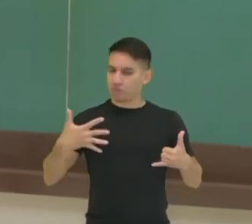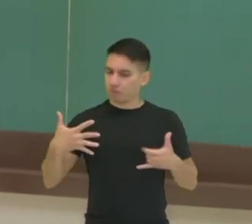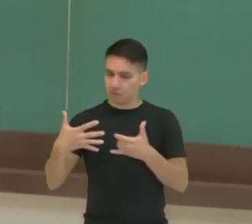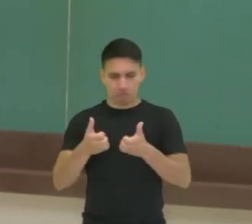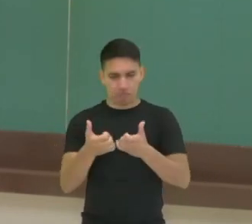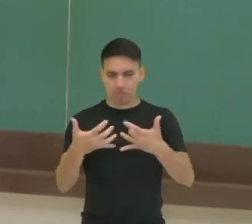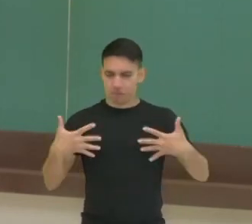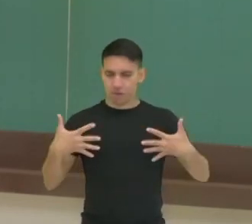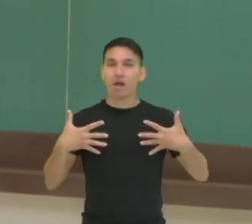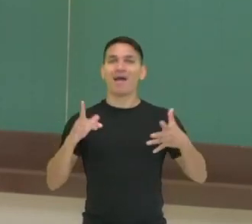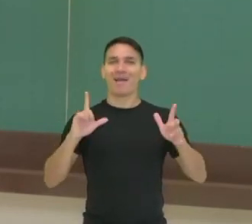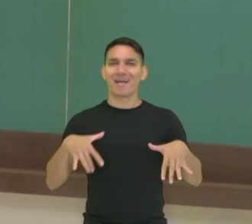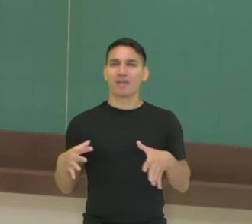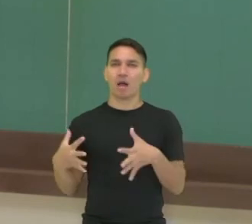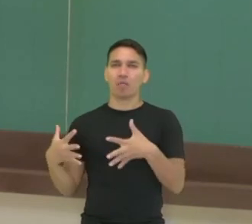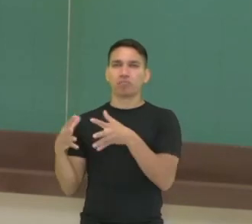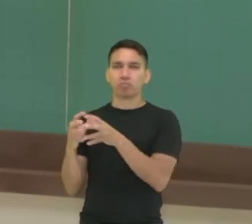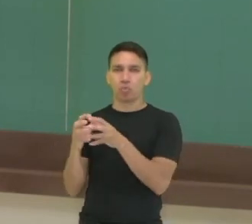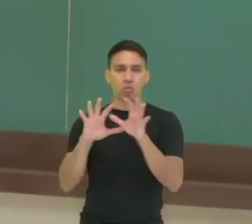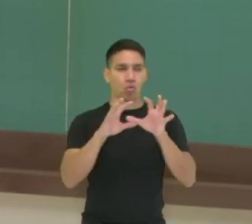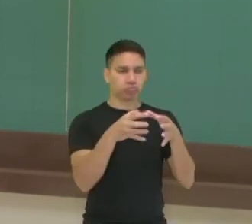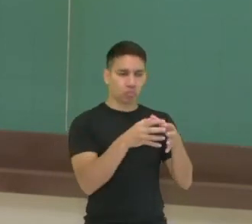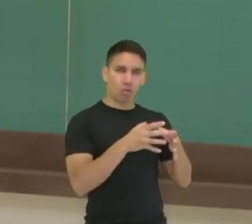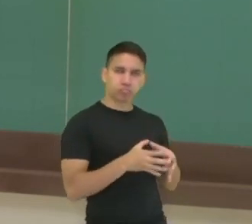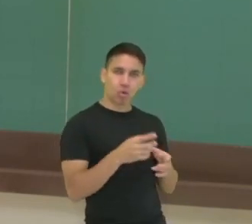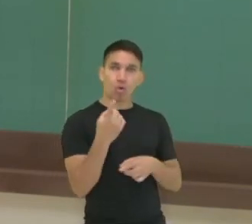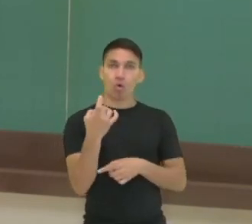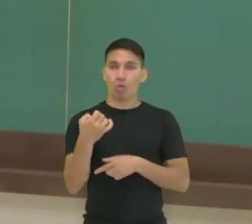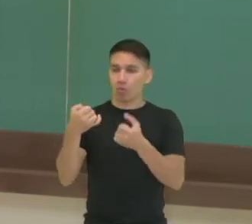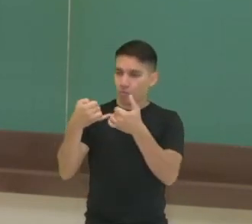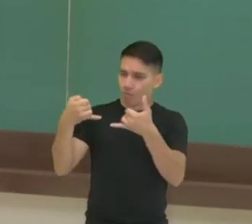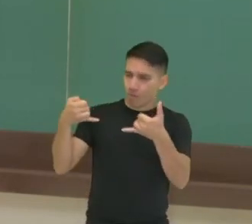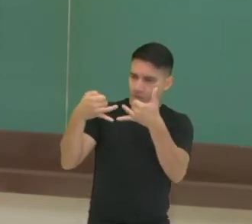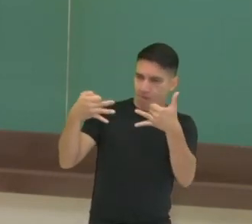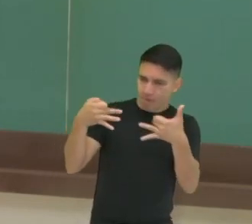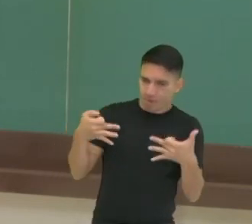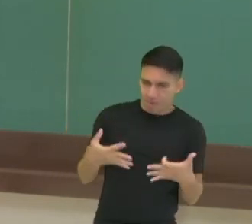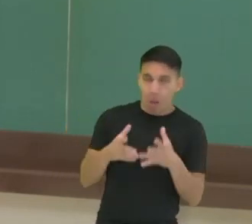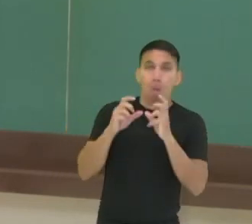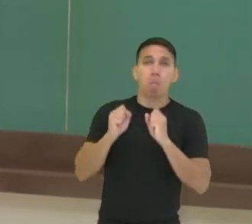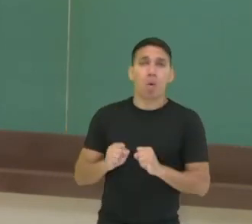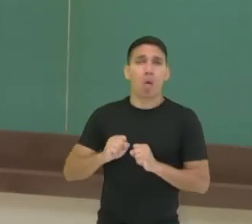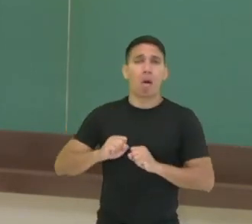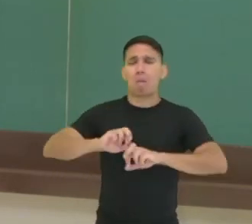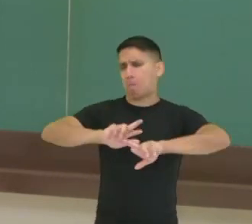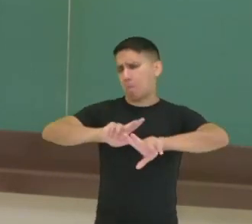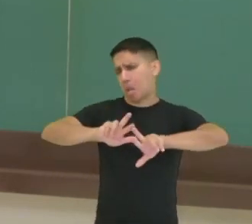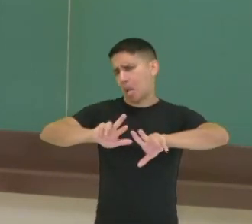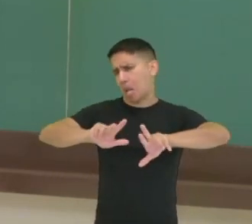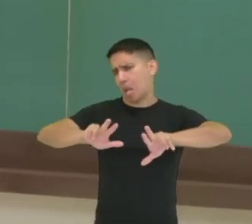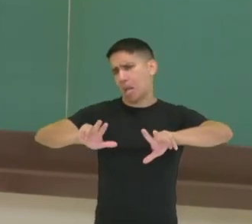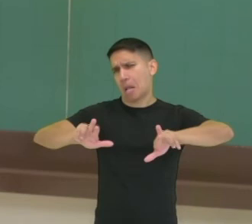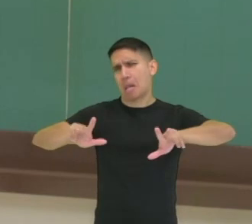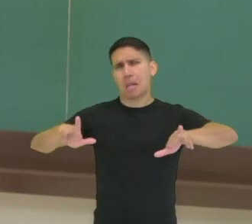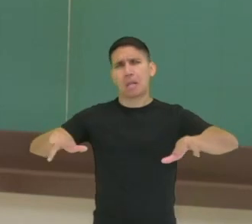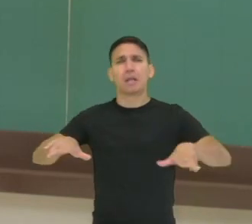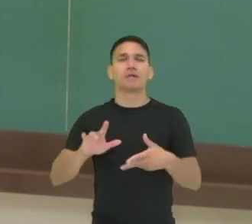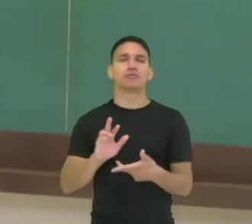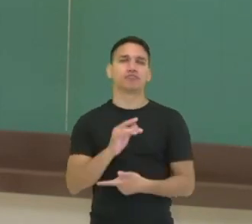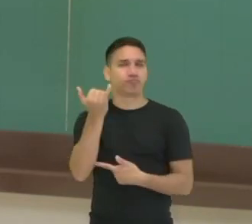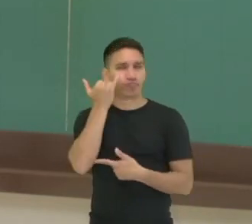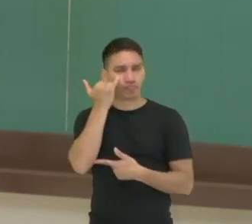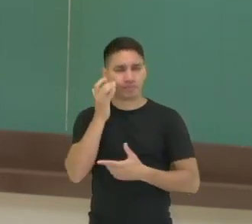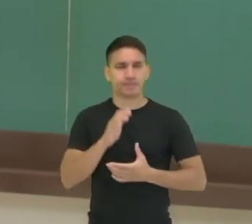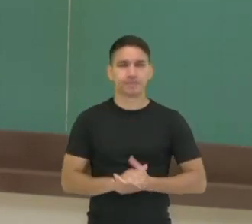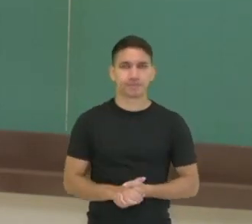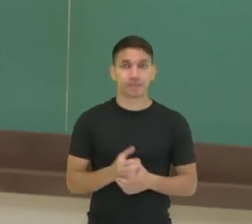axônios agrupados. Um nervo pode ter centenas até milhares de axônios. E aqui